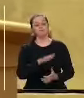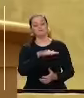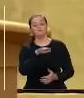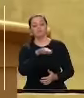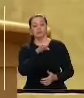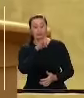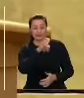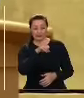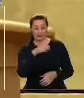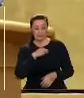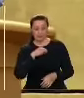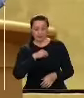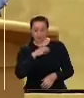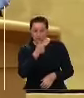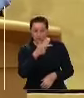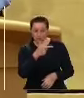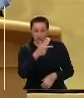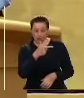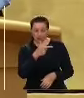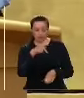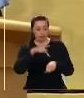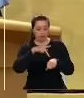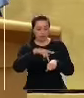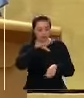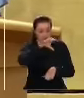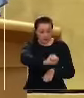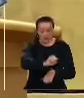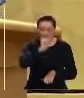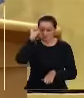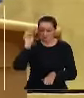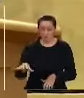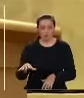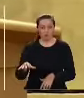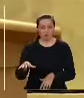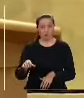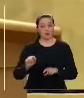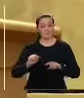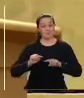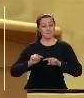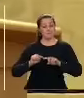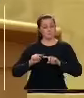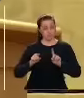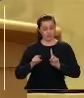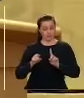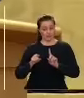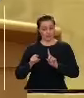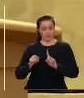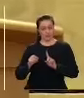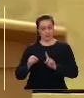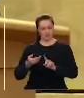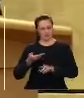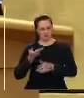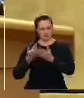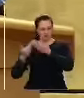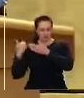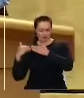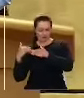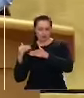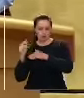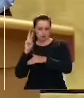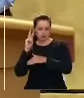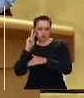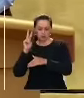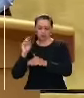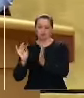foi que ele escreveu na areia ou que ele escreveu na terra? Não diz aqui, não sei se foi essa frase que ele